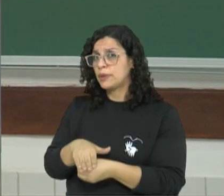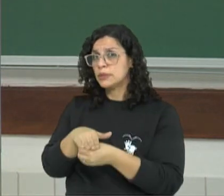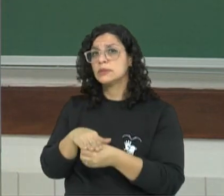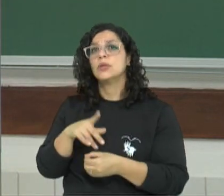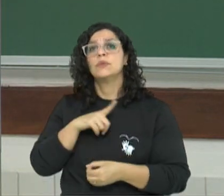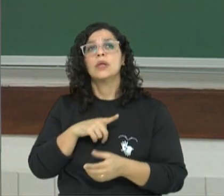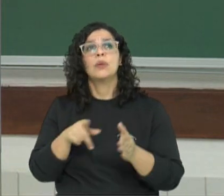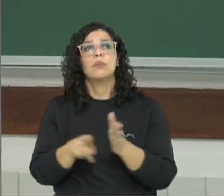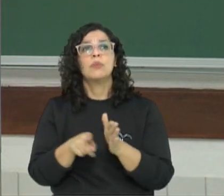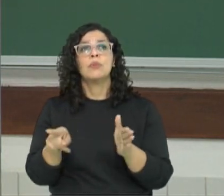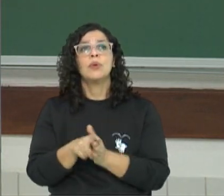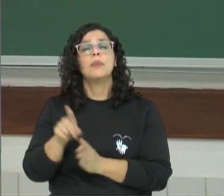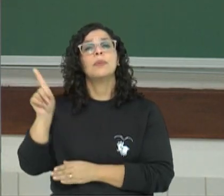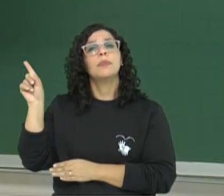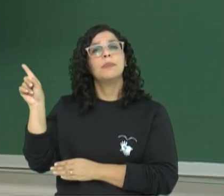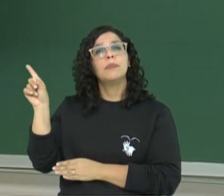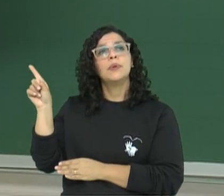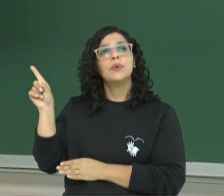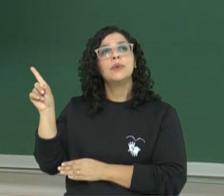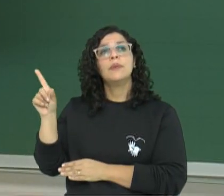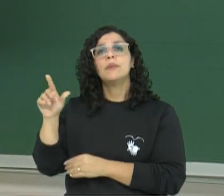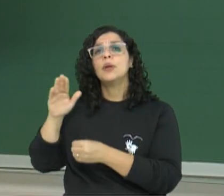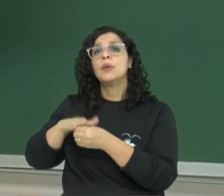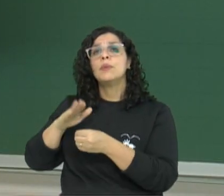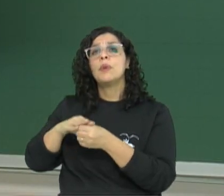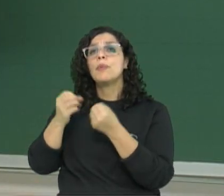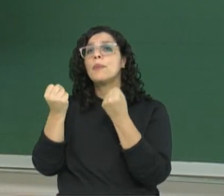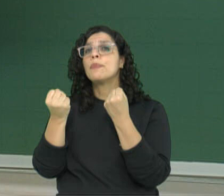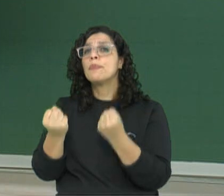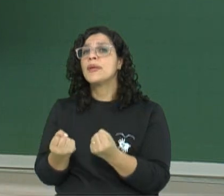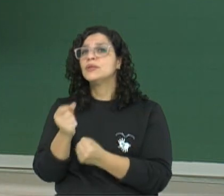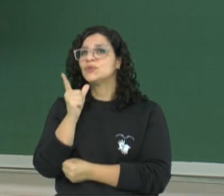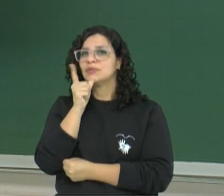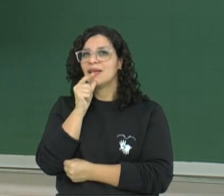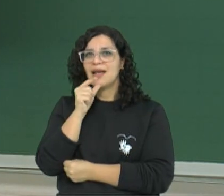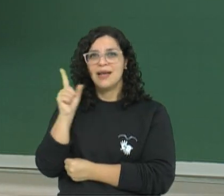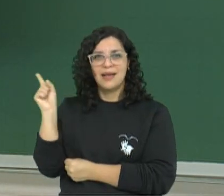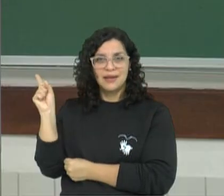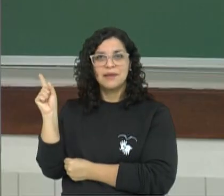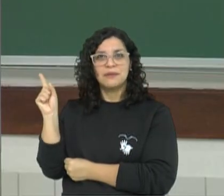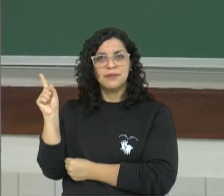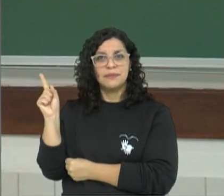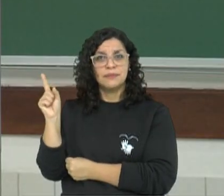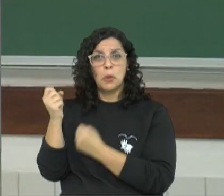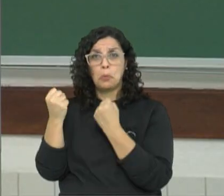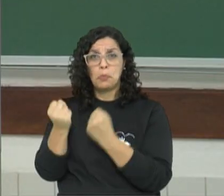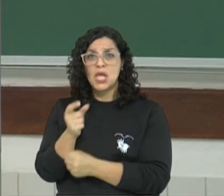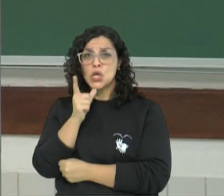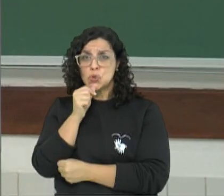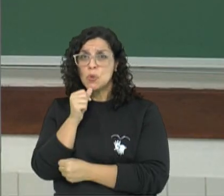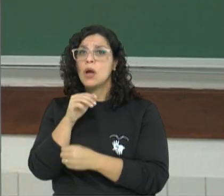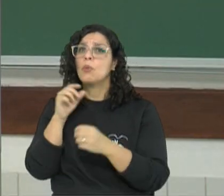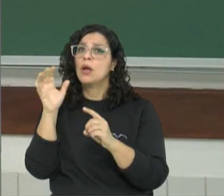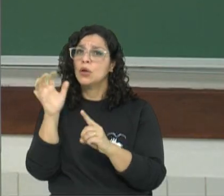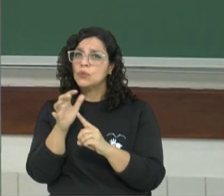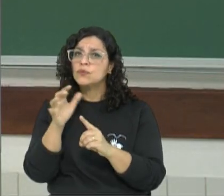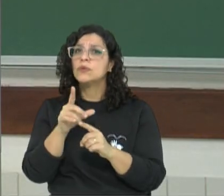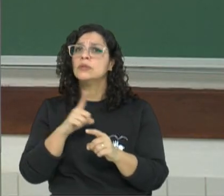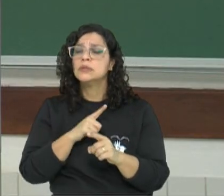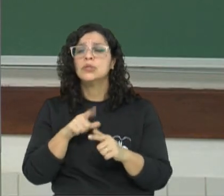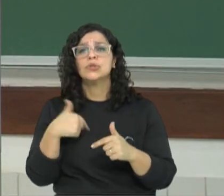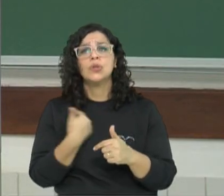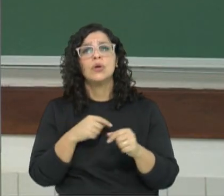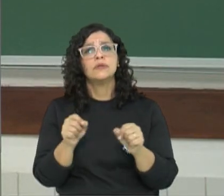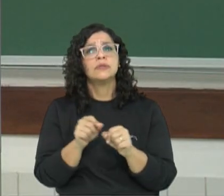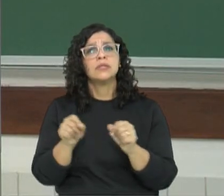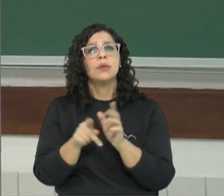exercida pelo próprio peso da água, certo? Pelo próprio peso da água. Só que a gente faz o quê? Nós